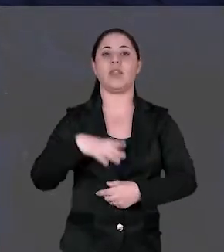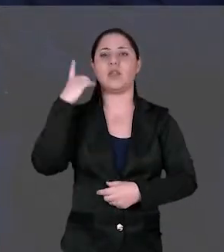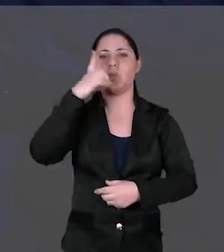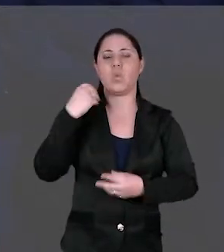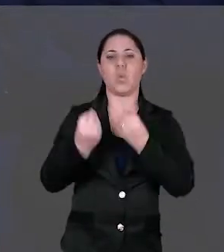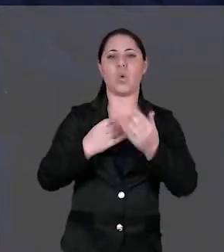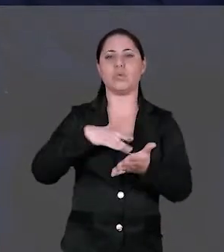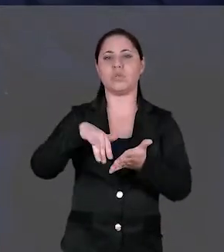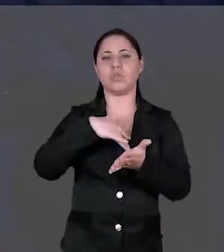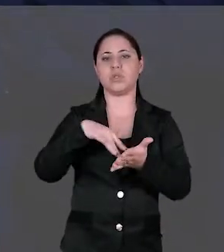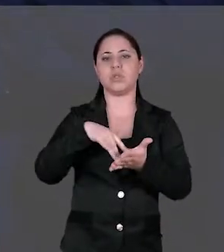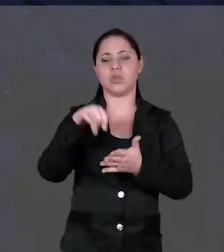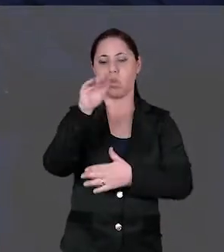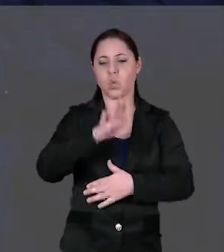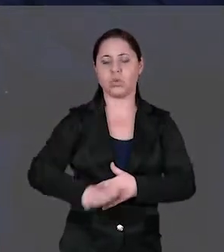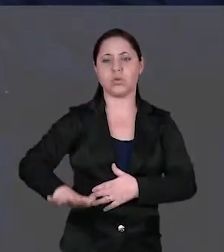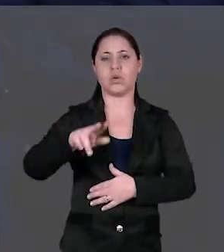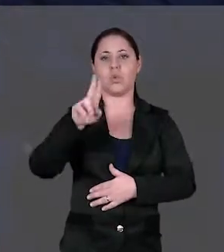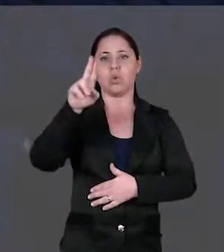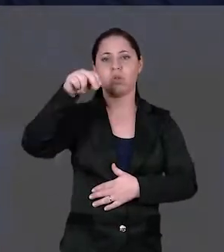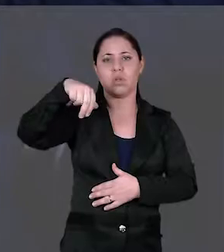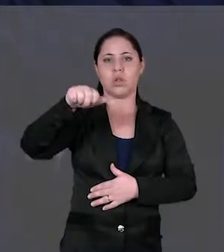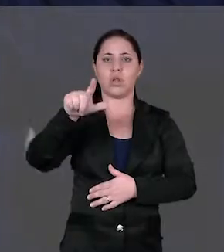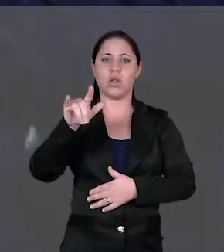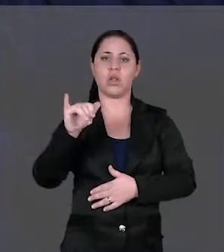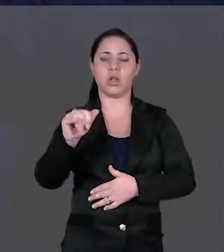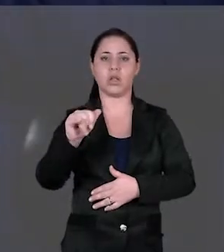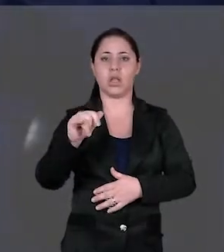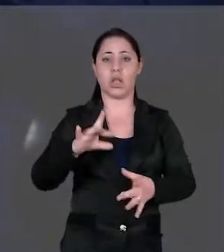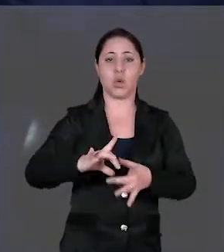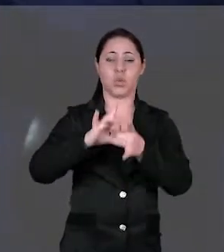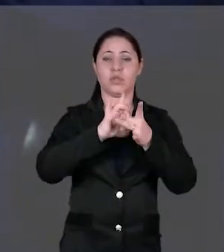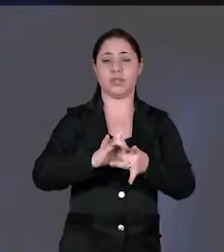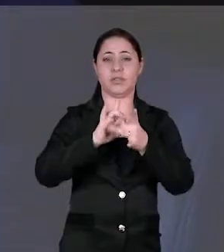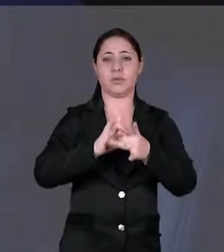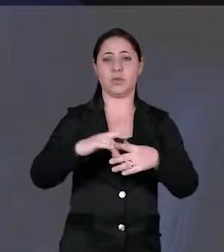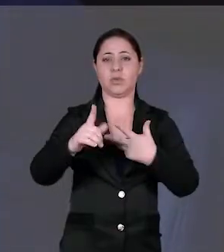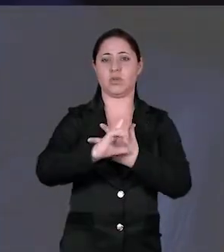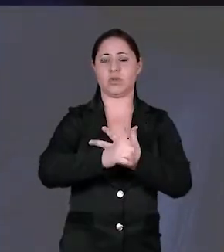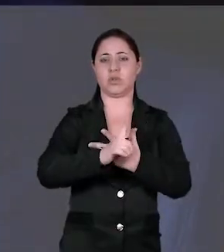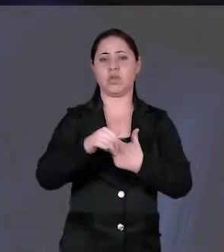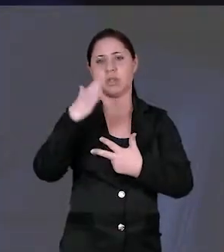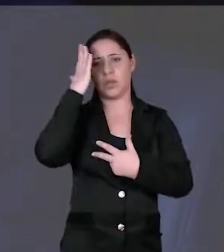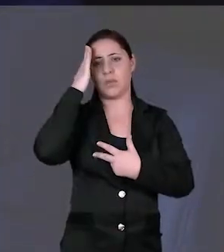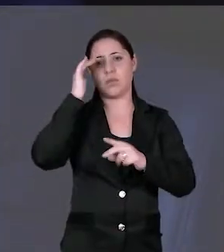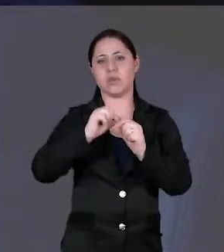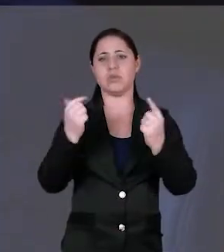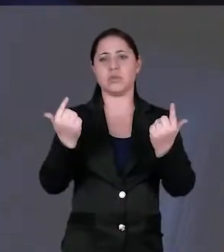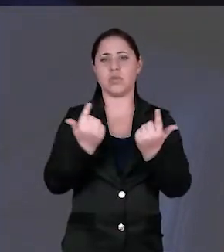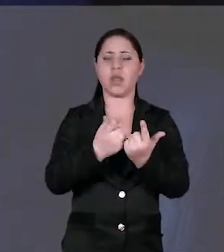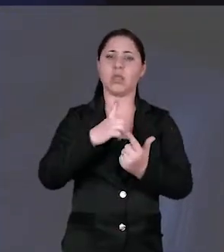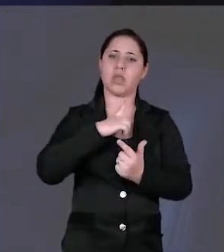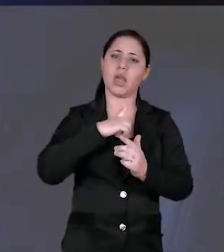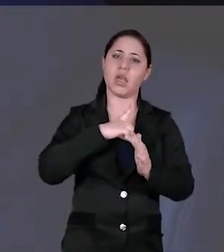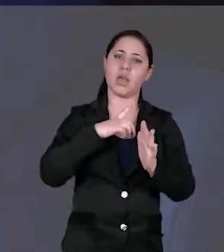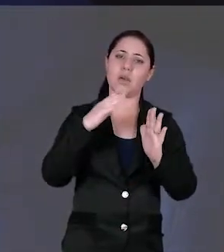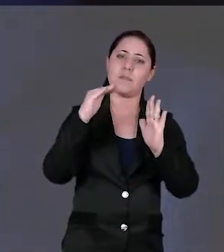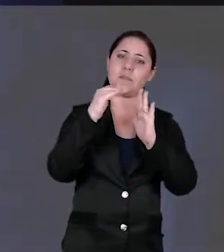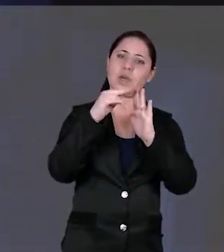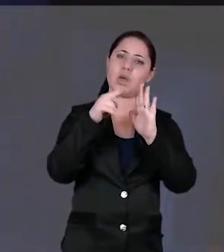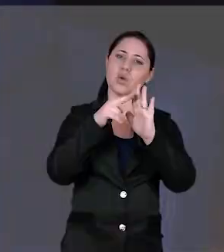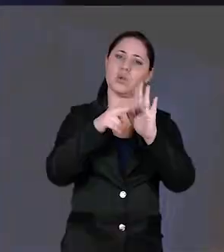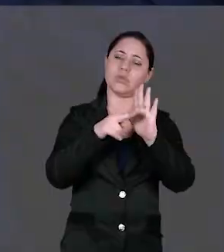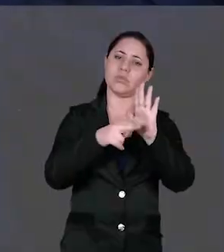que a gente possa trazer melhorias para o estado através daquilo que a gente consegue impactar com os 4 estados que faz a diferença para a nossa